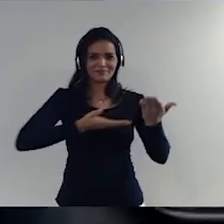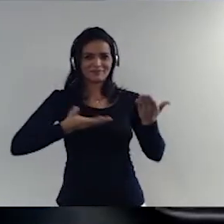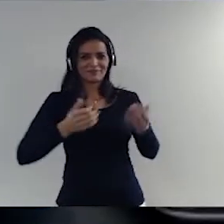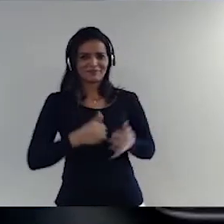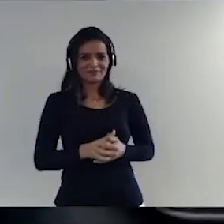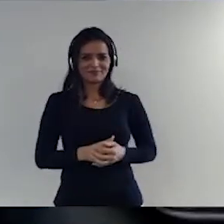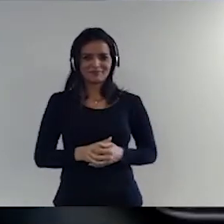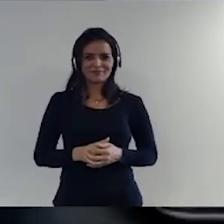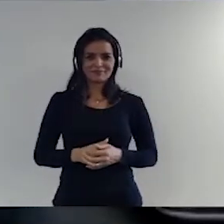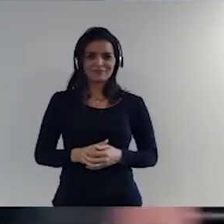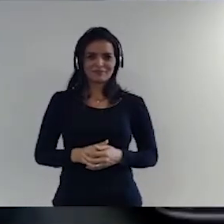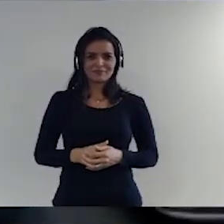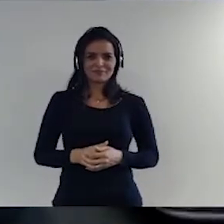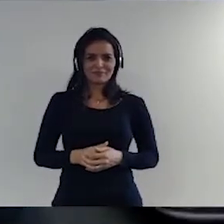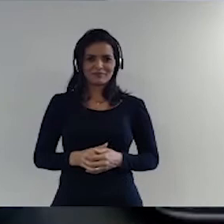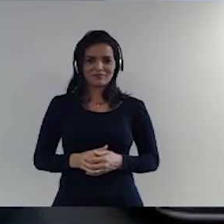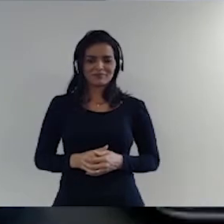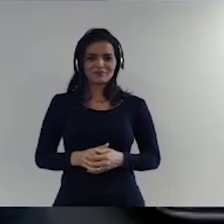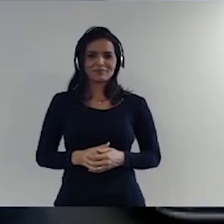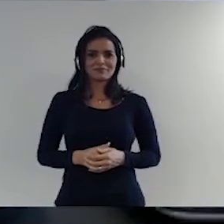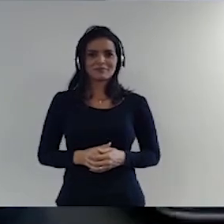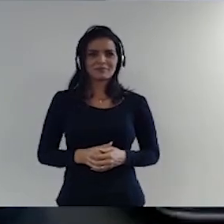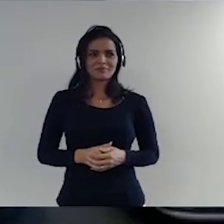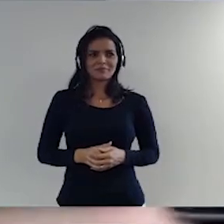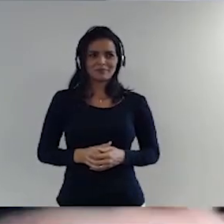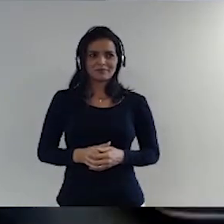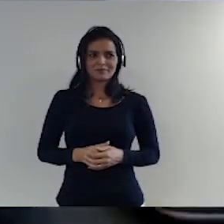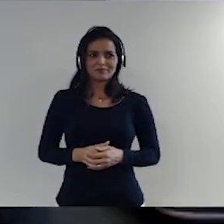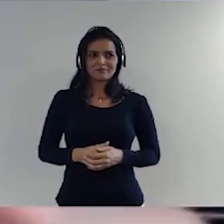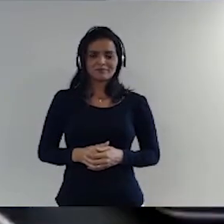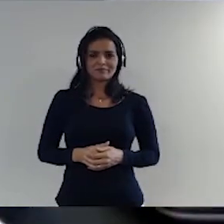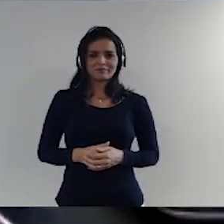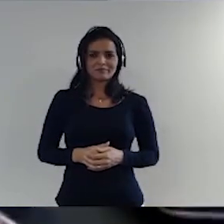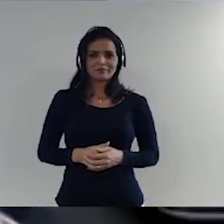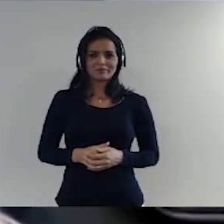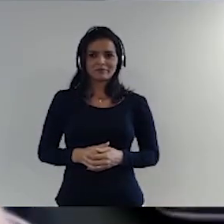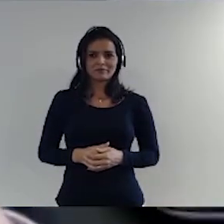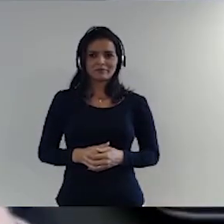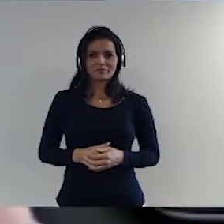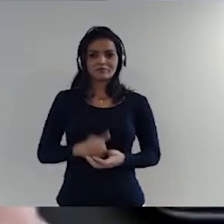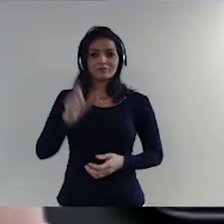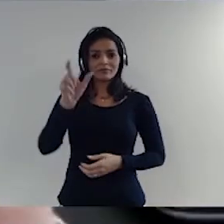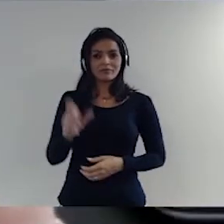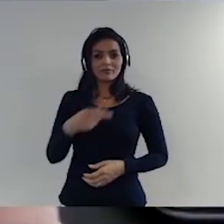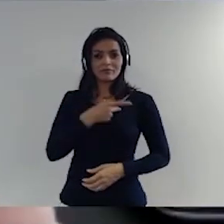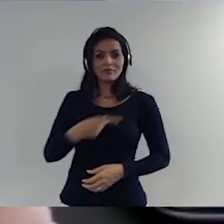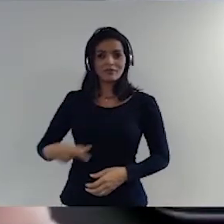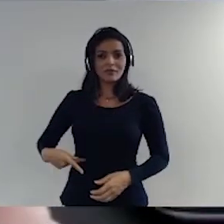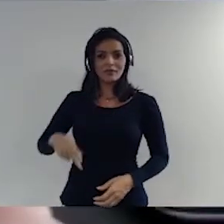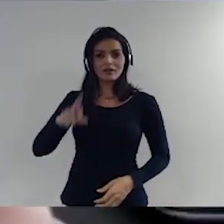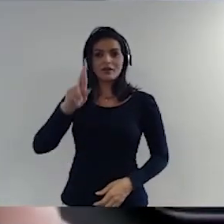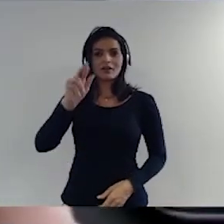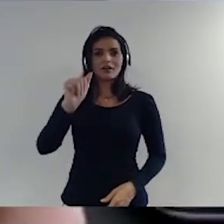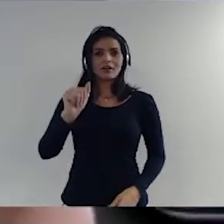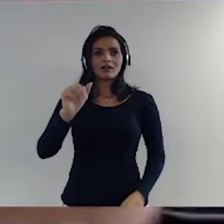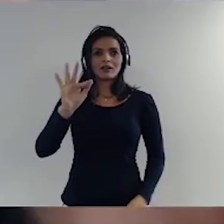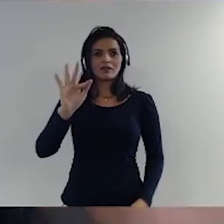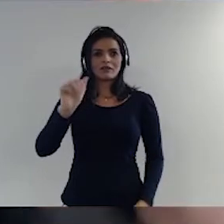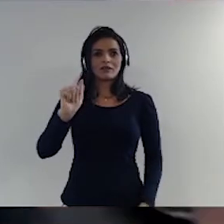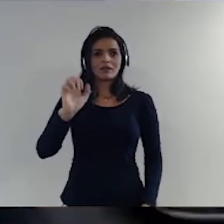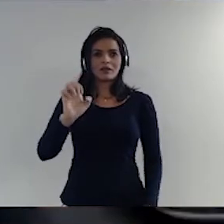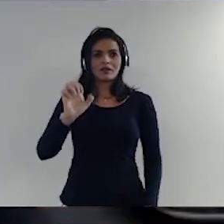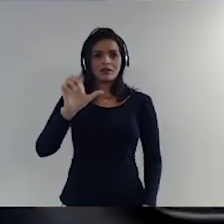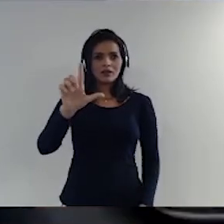instrumento civilizatório que é o processo. Como disse o próprio presidente Rafael Horne, não